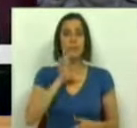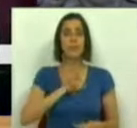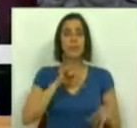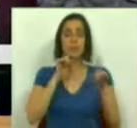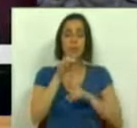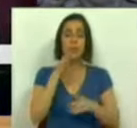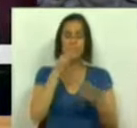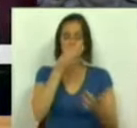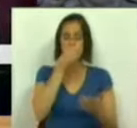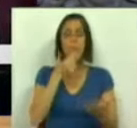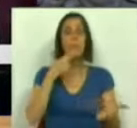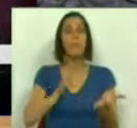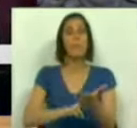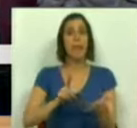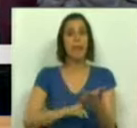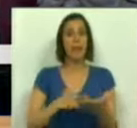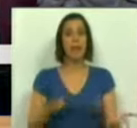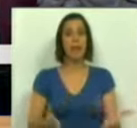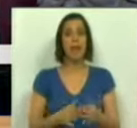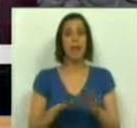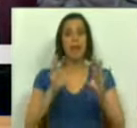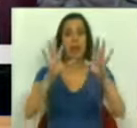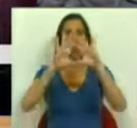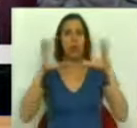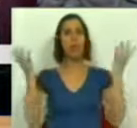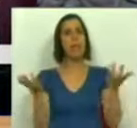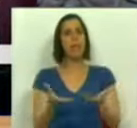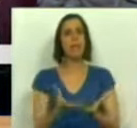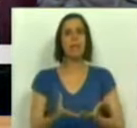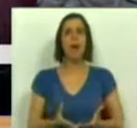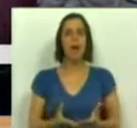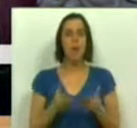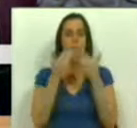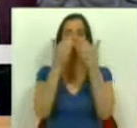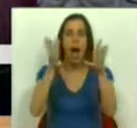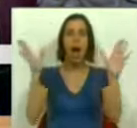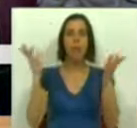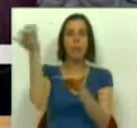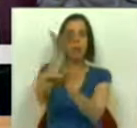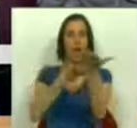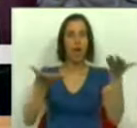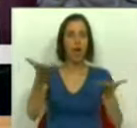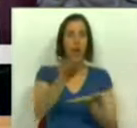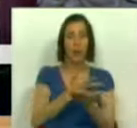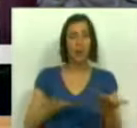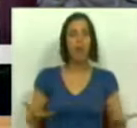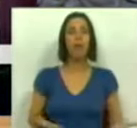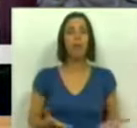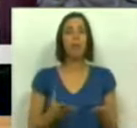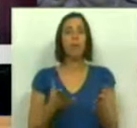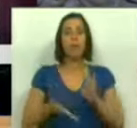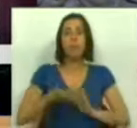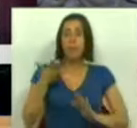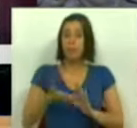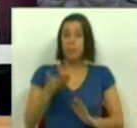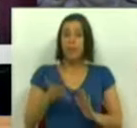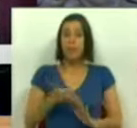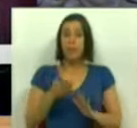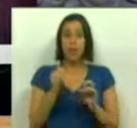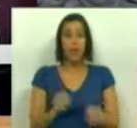Sras. E Srs. Deputados, a realidade da globalização, a abertura das economias, a